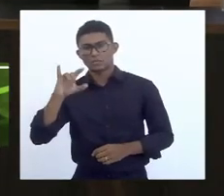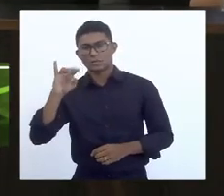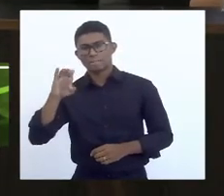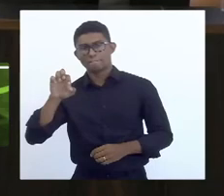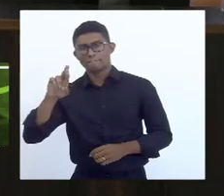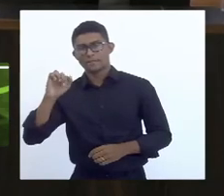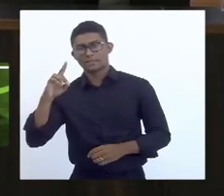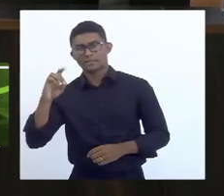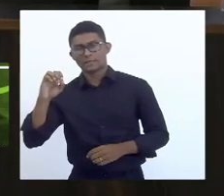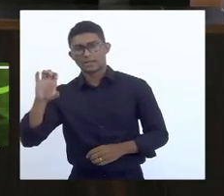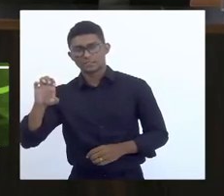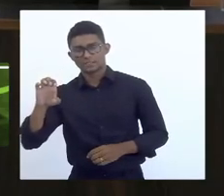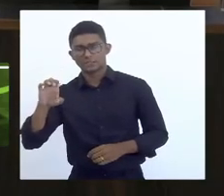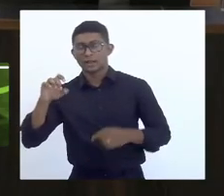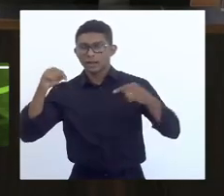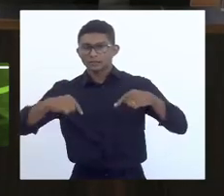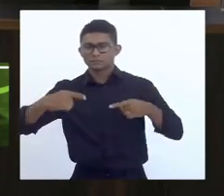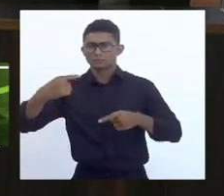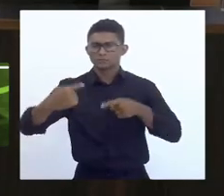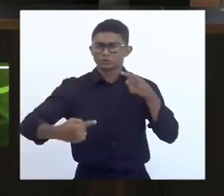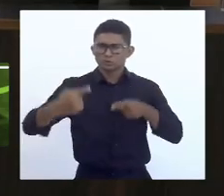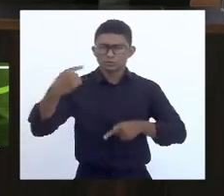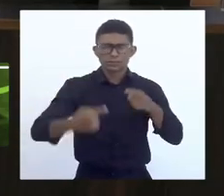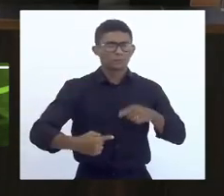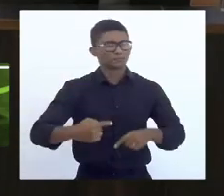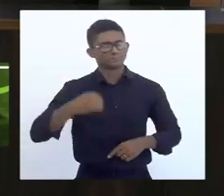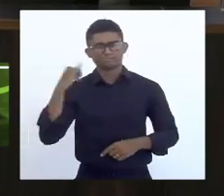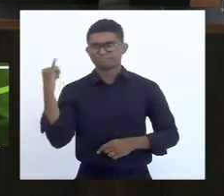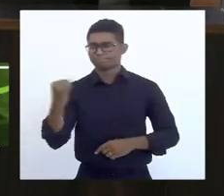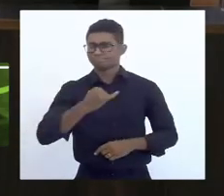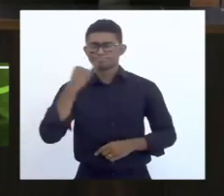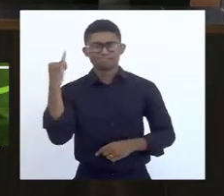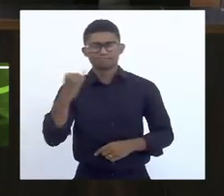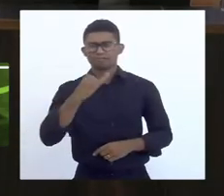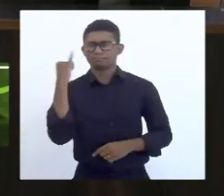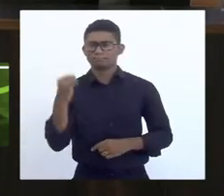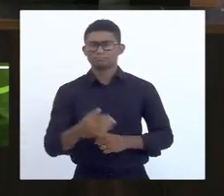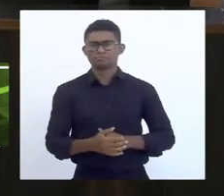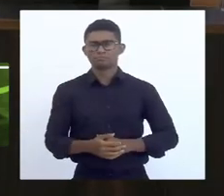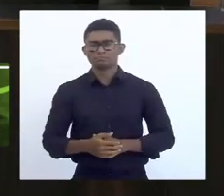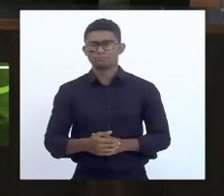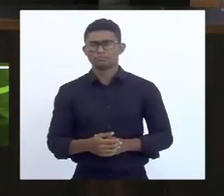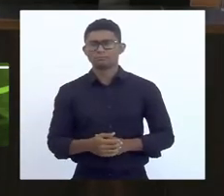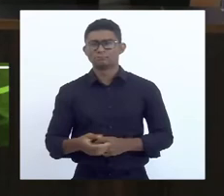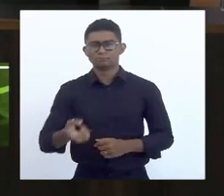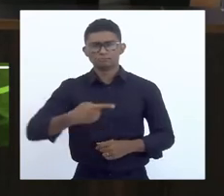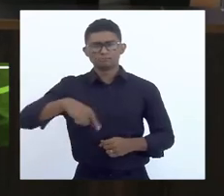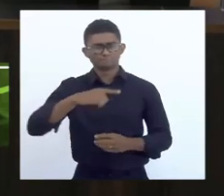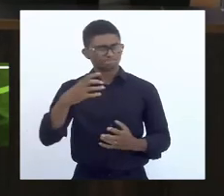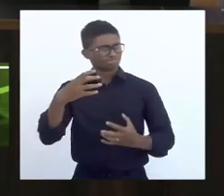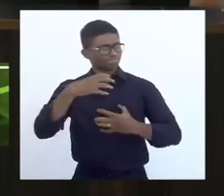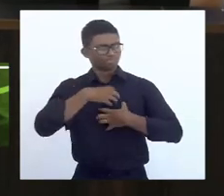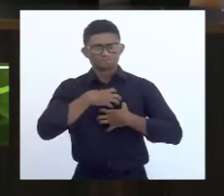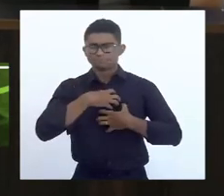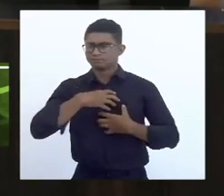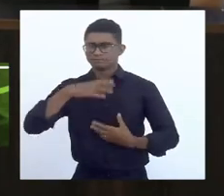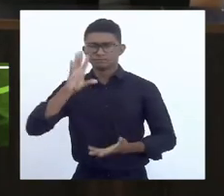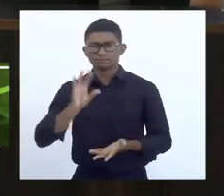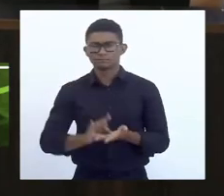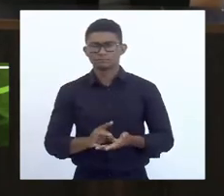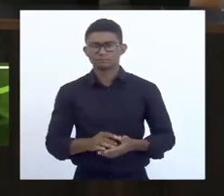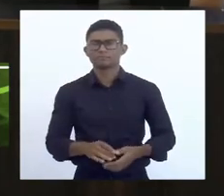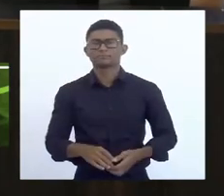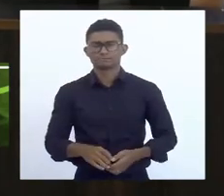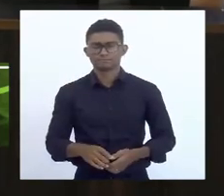discussão é muito simbólico, é muito importante e também nos corta na carne. A gente sente